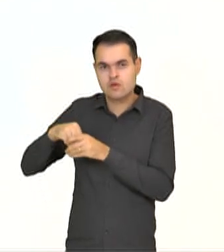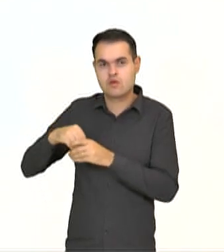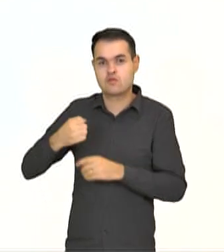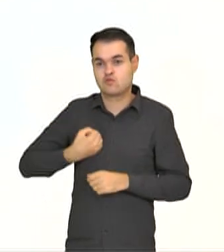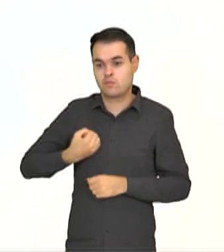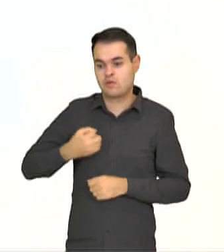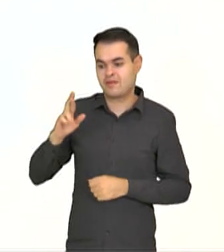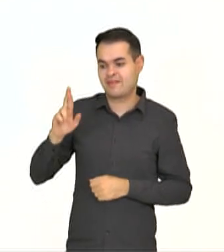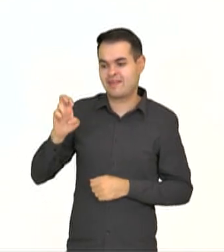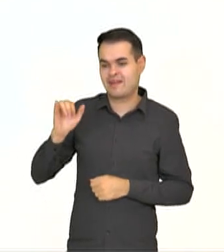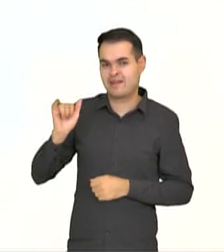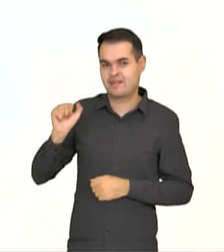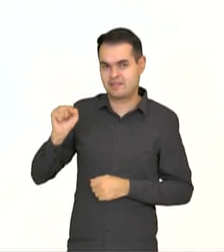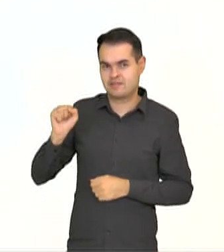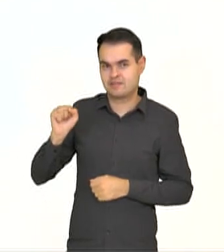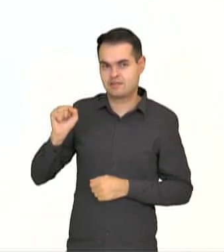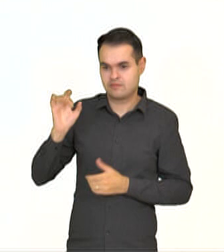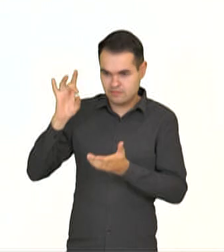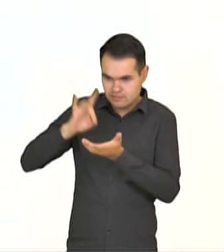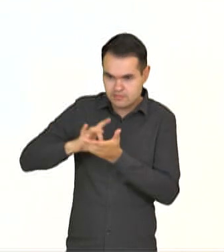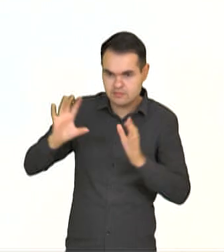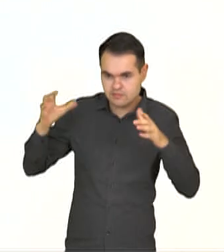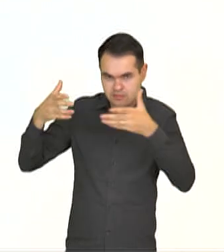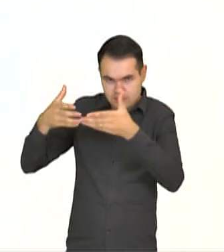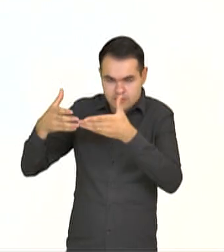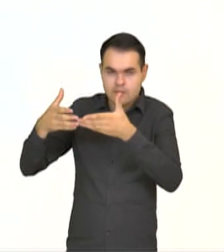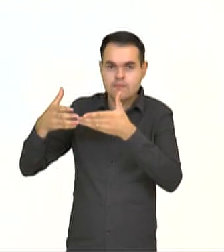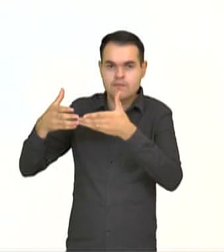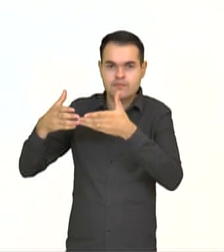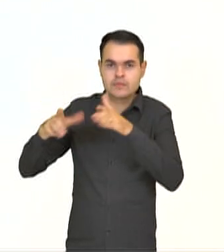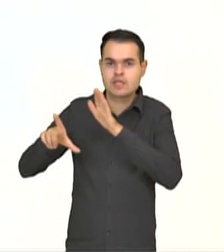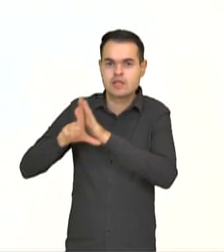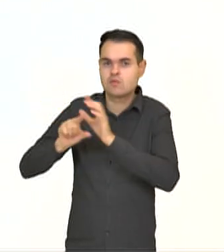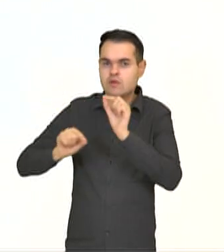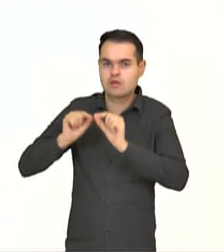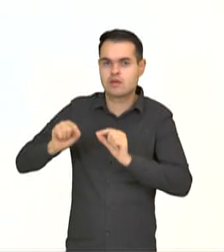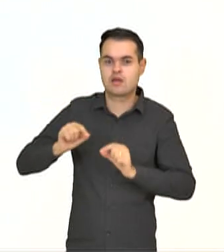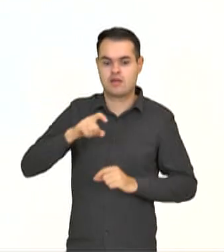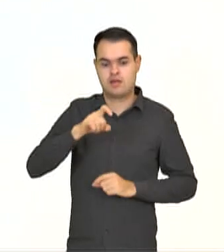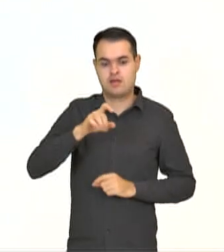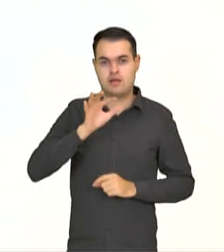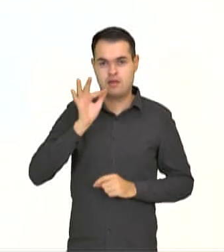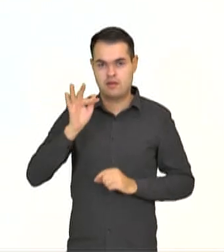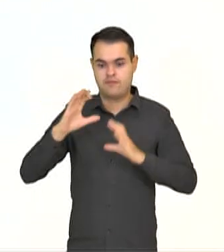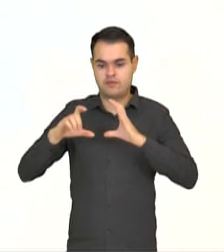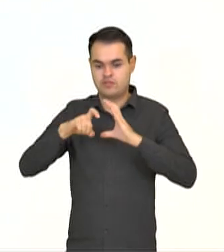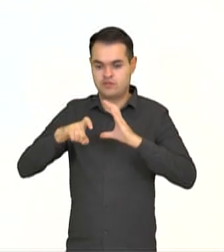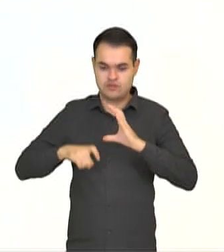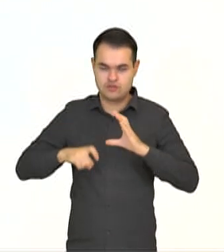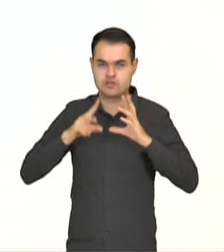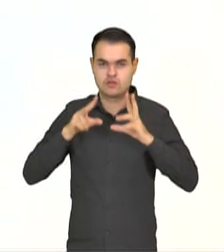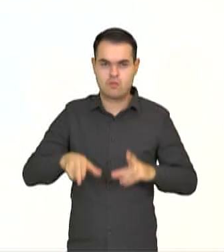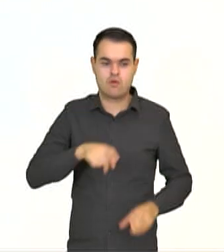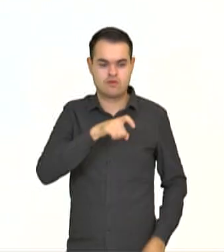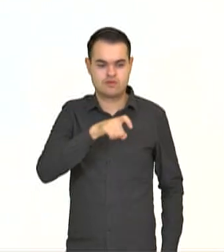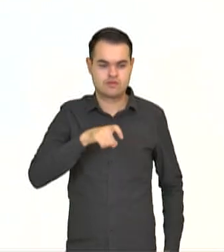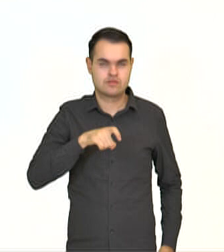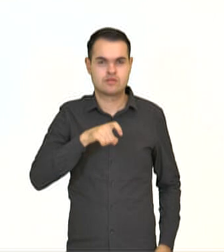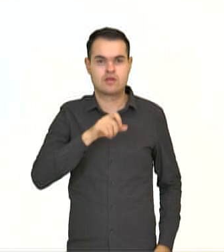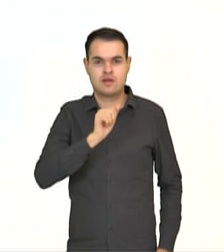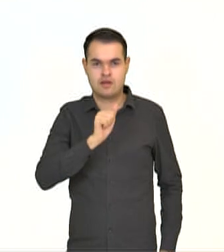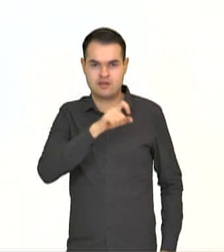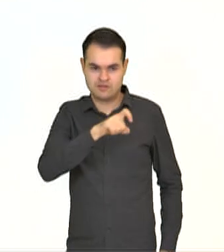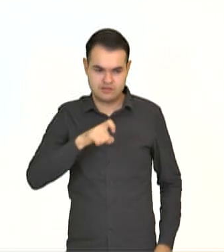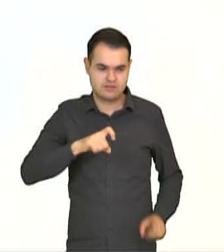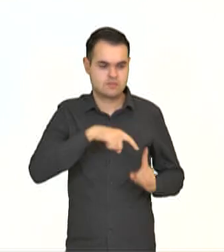tá bom? Dada por uma lei da forma f de x igual a x mais b, isso mesmo, em que a e